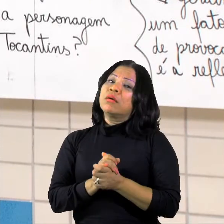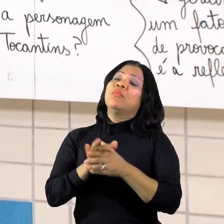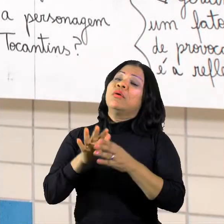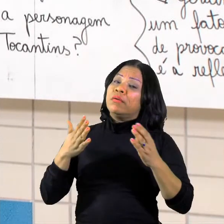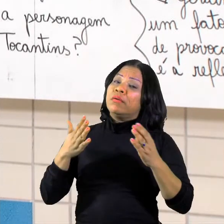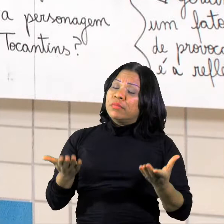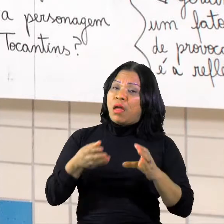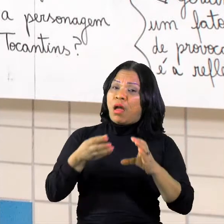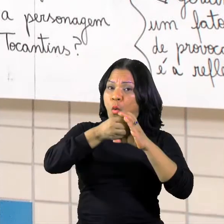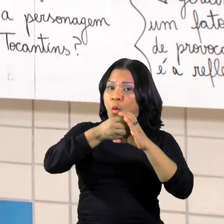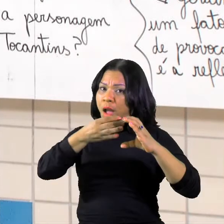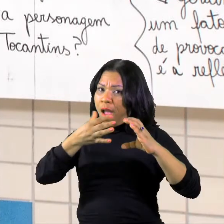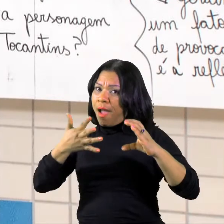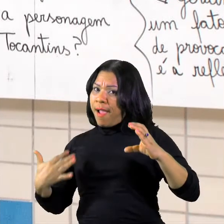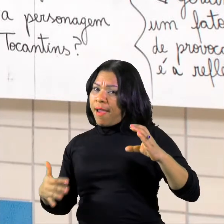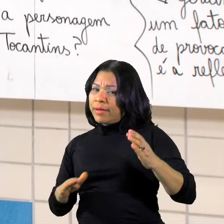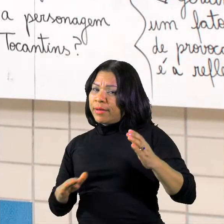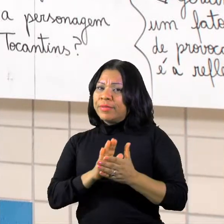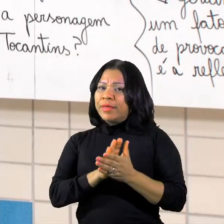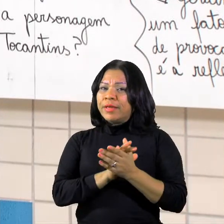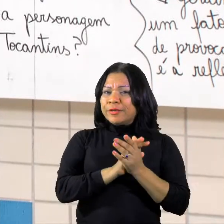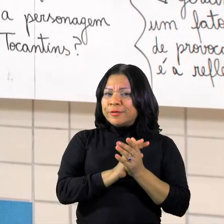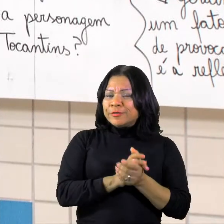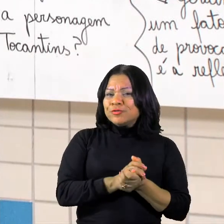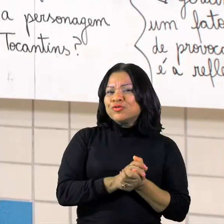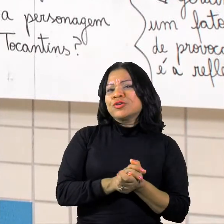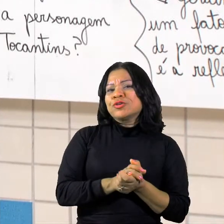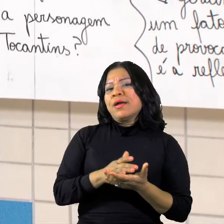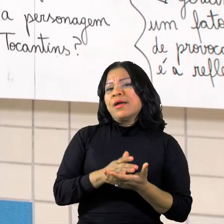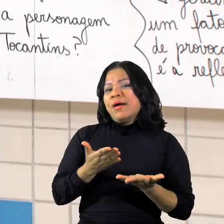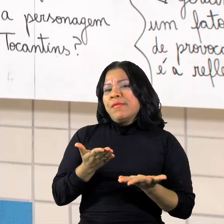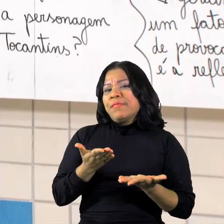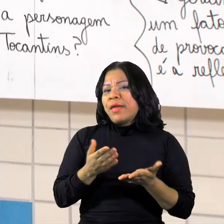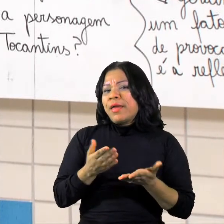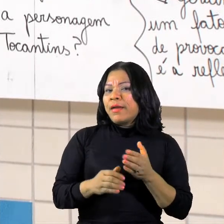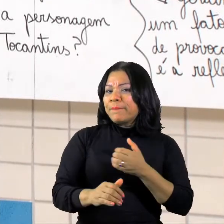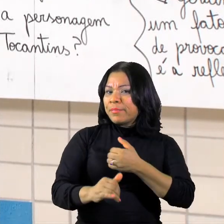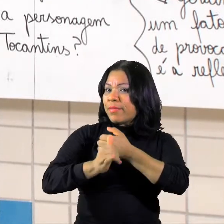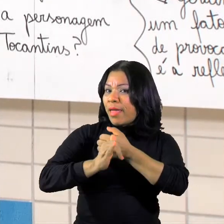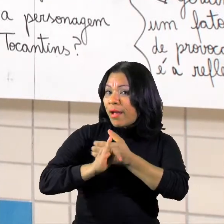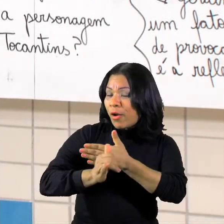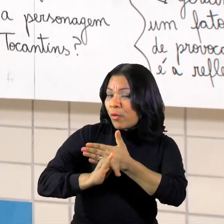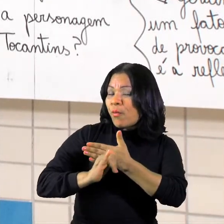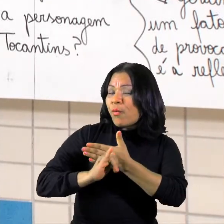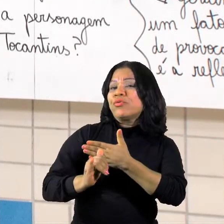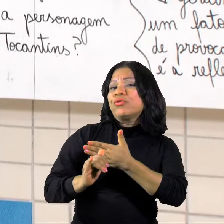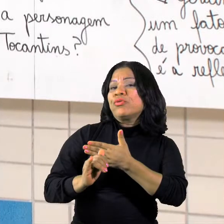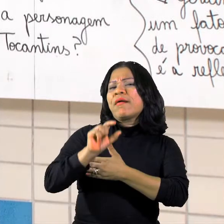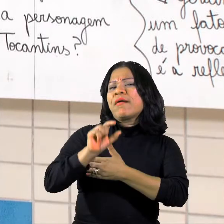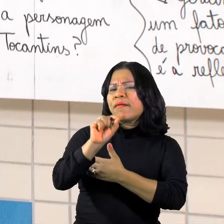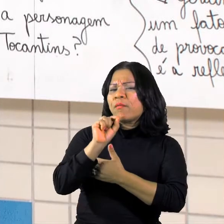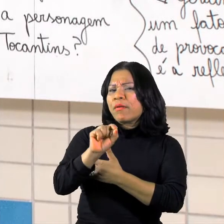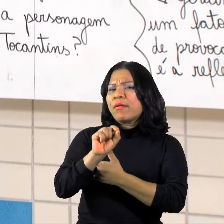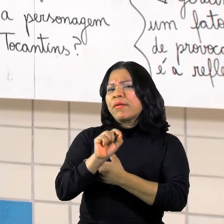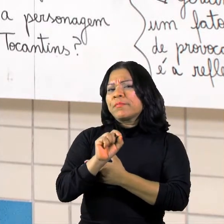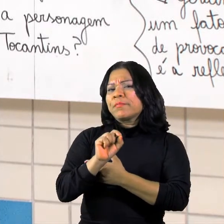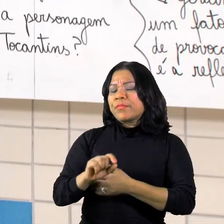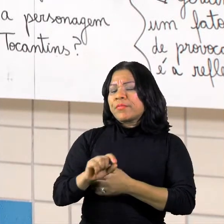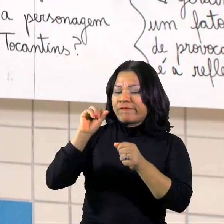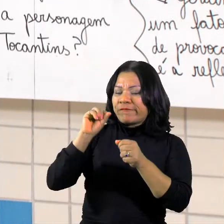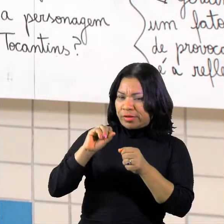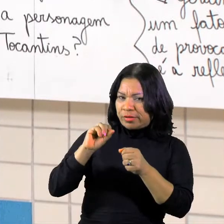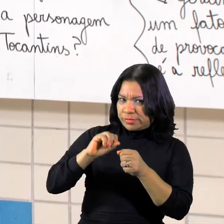característica marcante da crônica aqui, né, nesse questionamento, que é o quê? Fazer uma